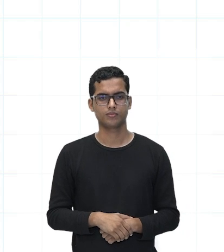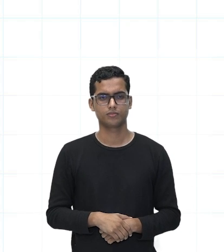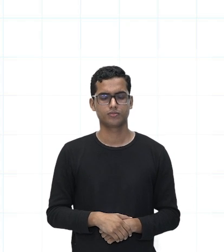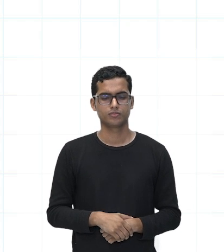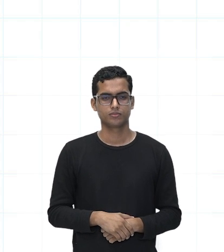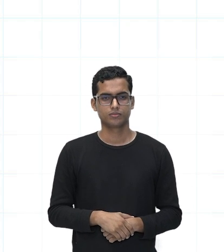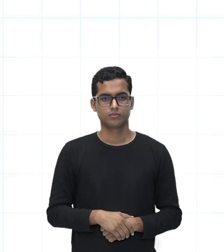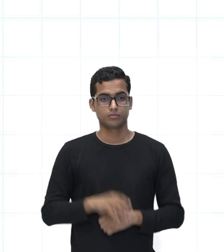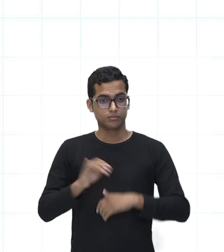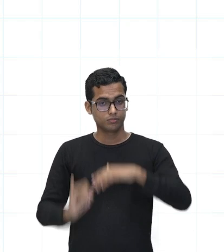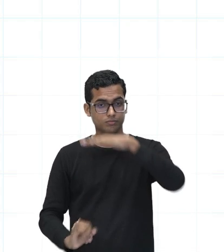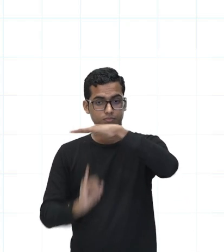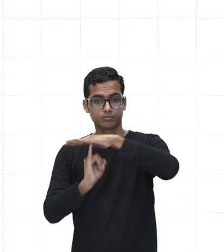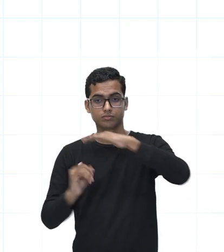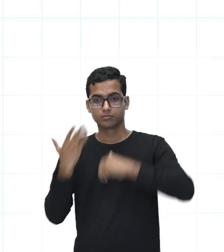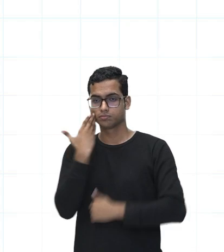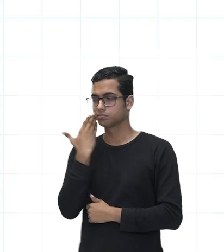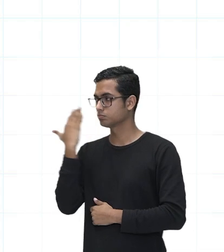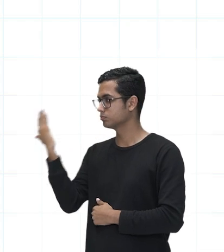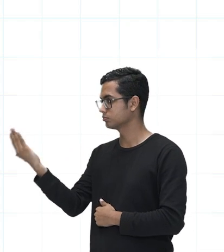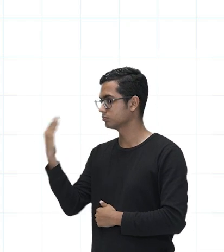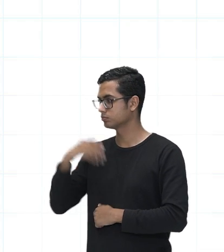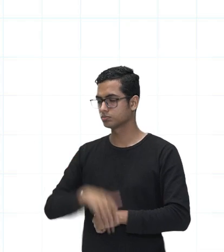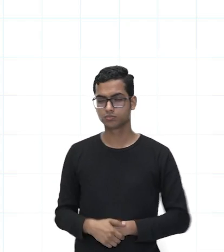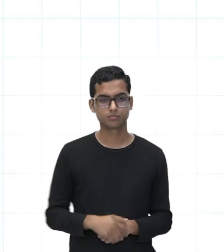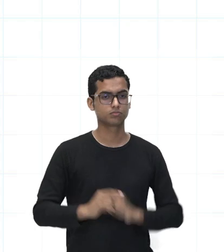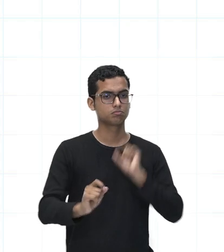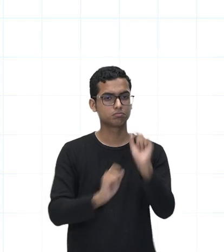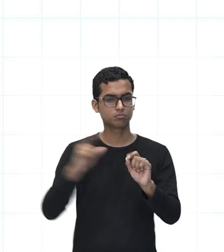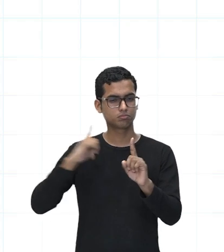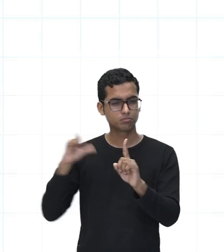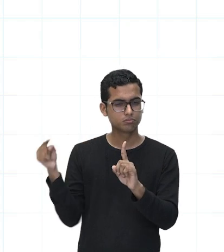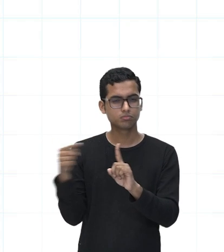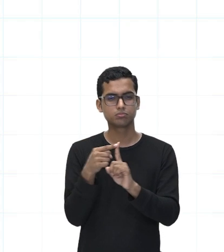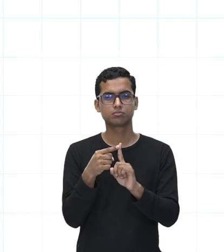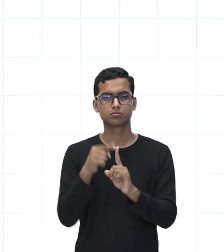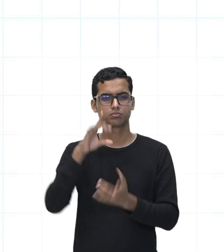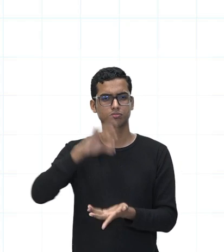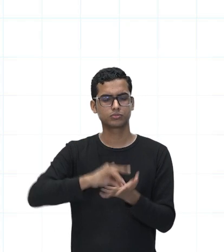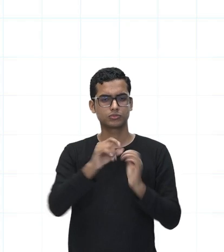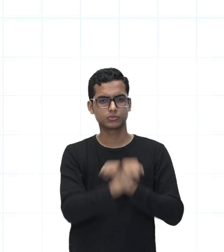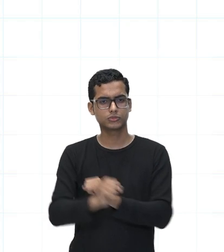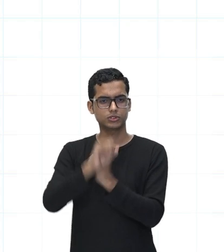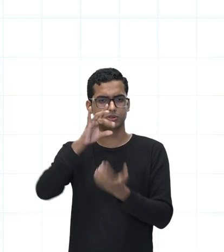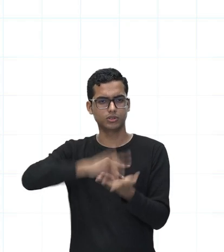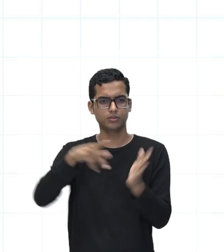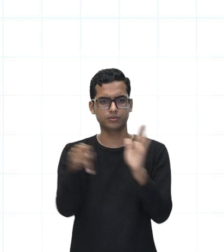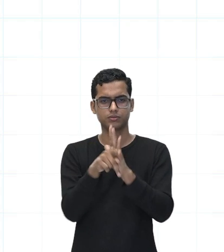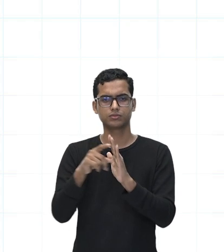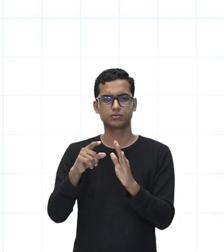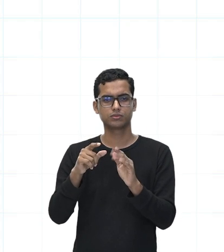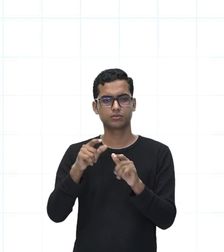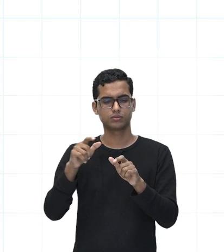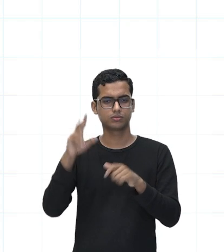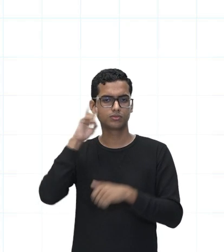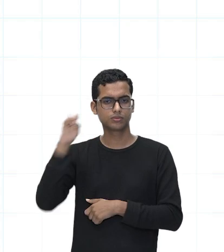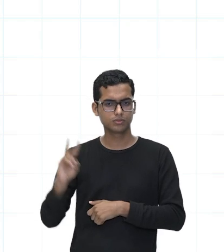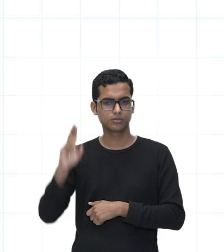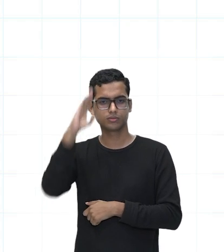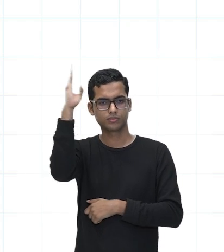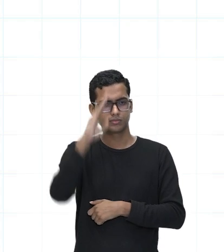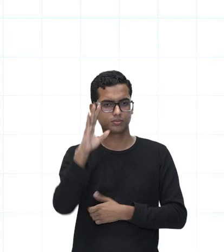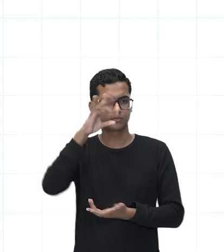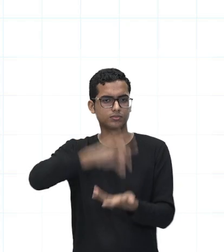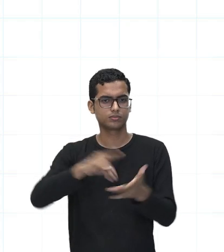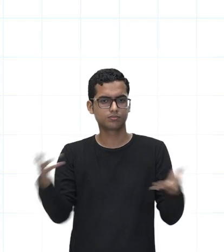O Instituto do Patrimônio Histórico e Artístico Nacional tem como missão proteger e preservar os bens culturais e históricos do